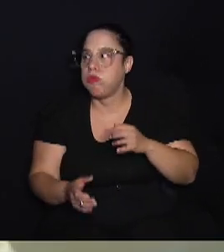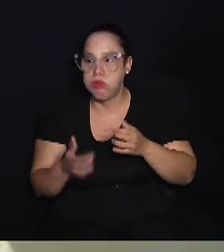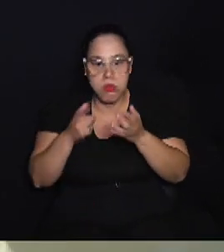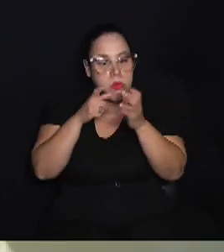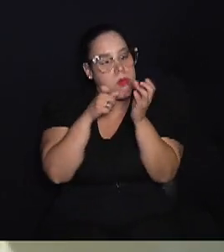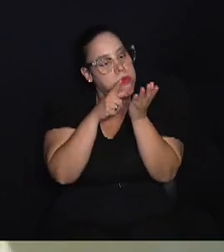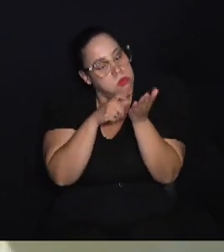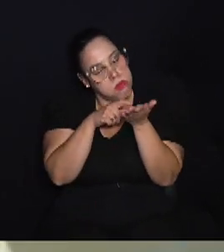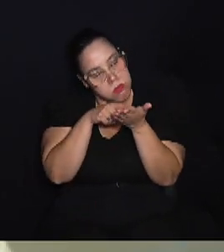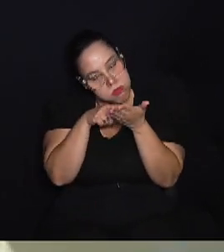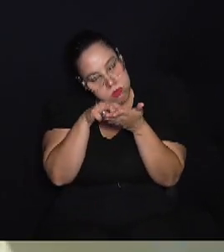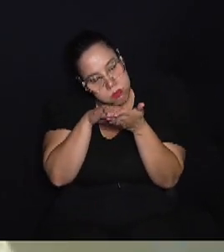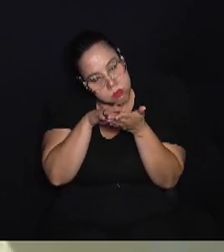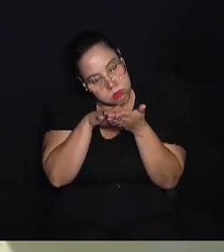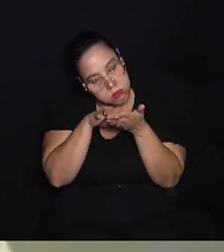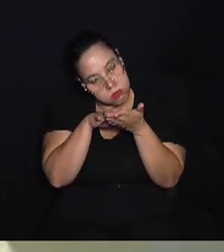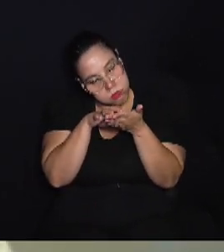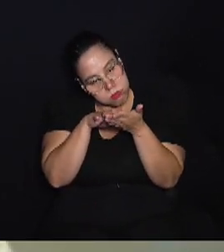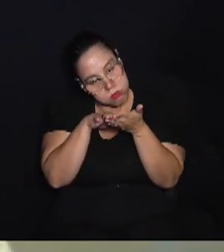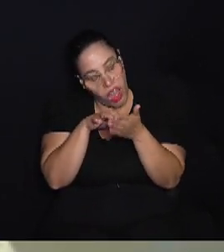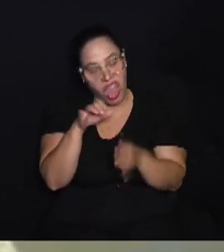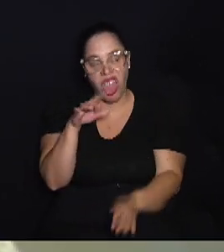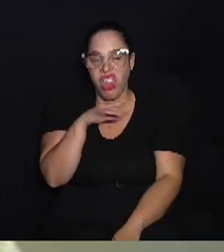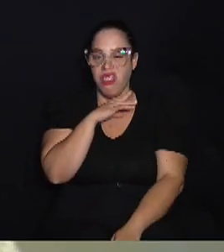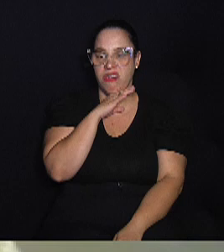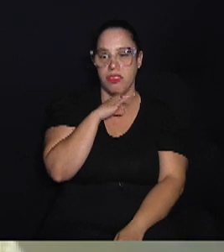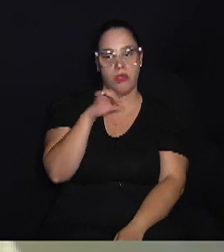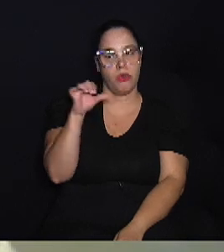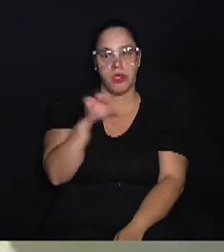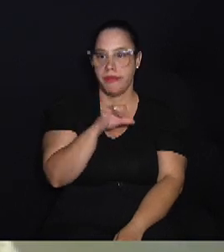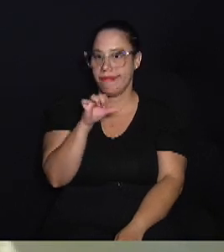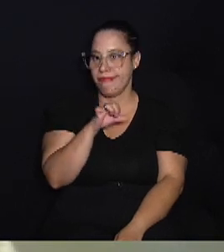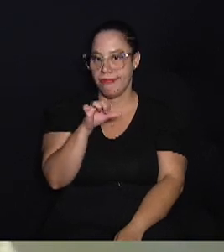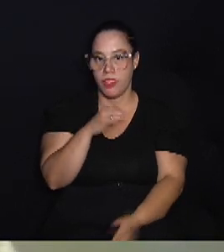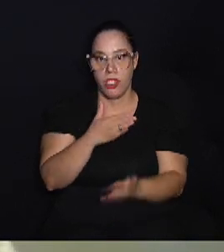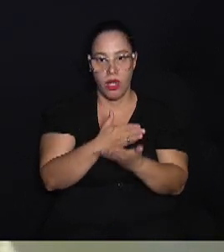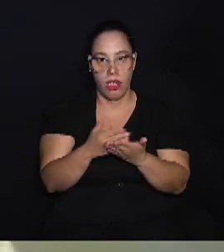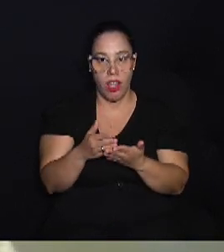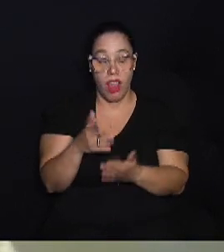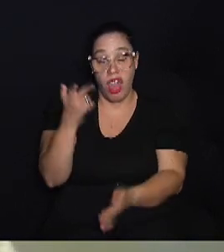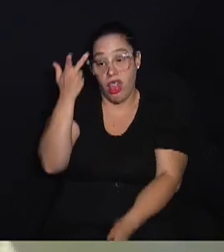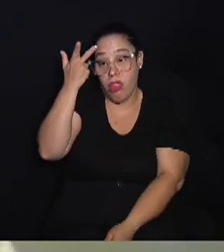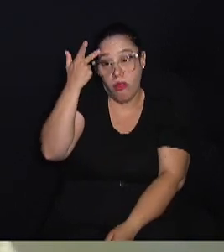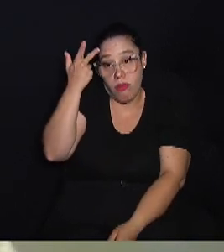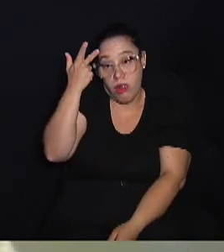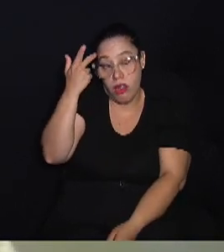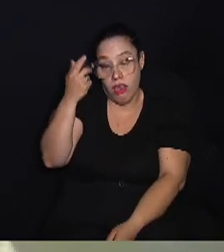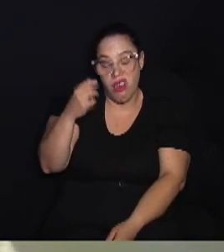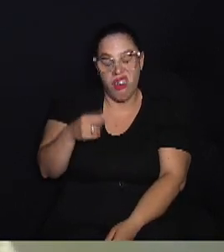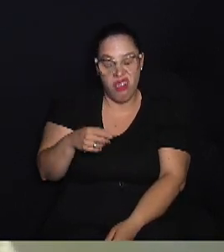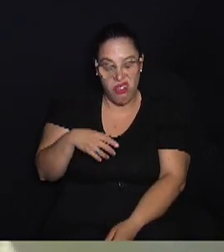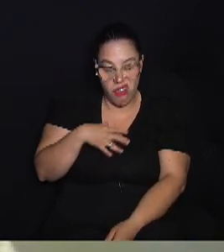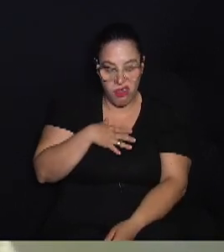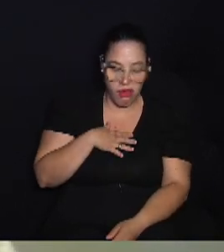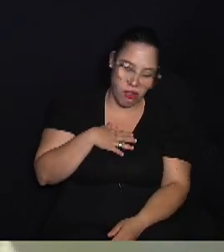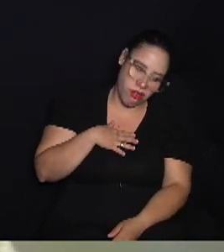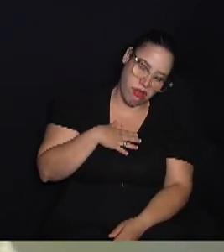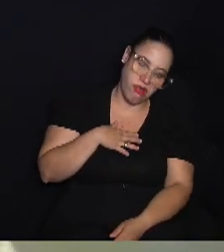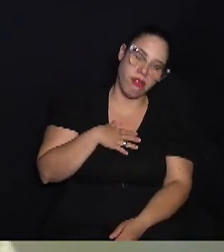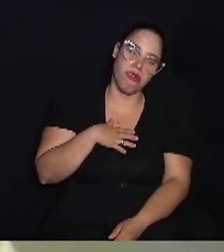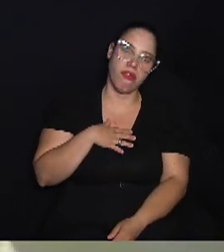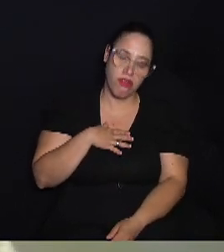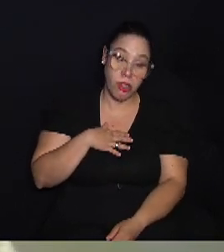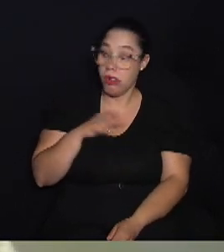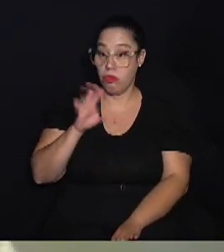celular e com computador, que é péssimo para pegar uma qualidade de sono. A gente começa a achar que é normal roncar e não é. Então, isso gera falha